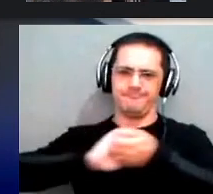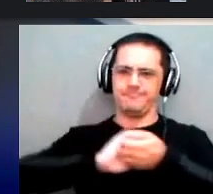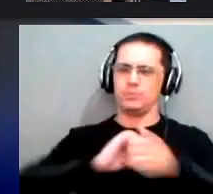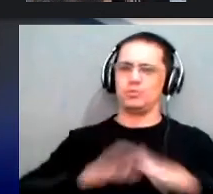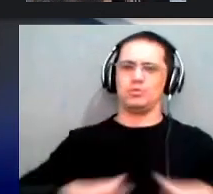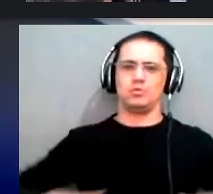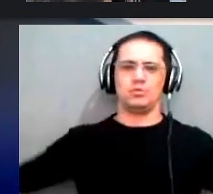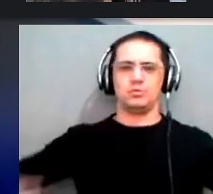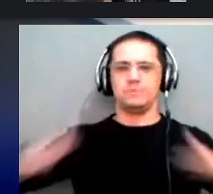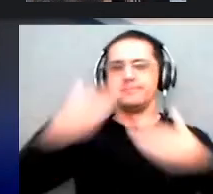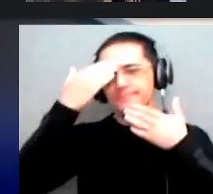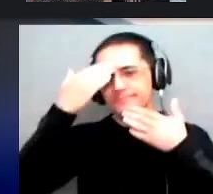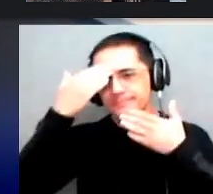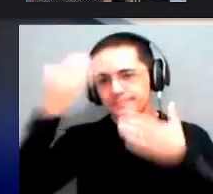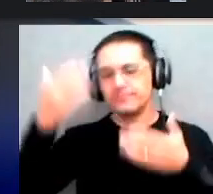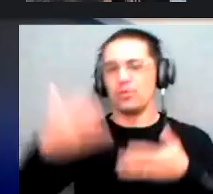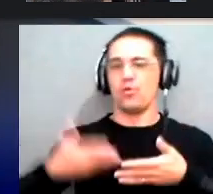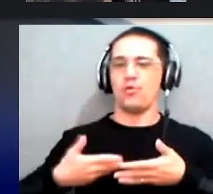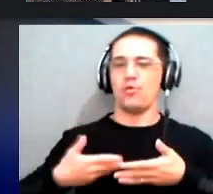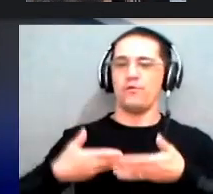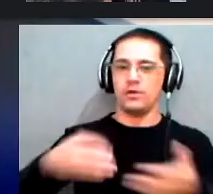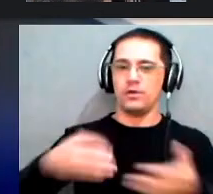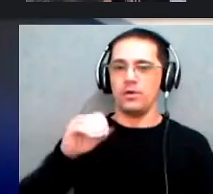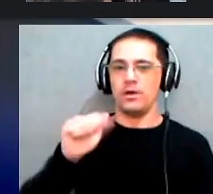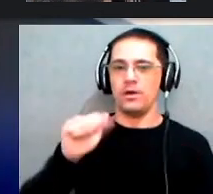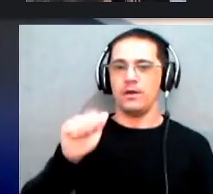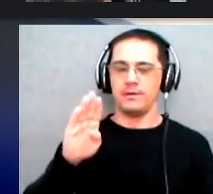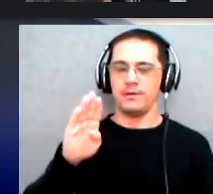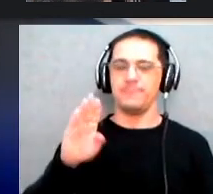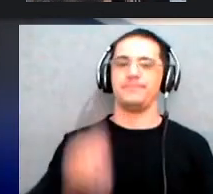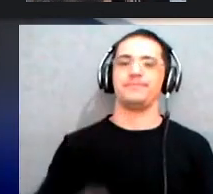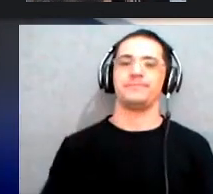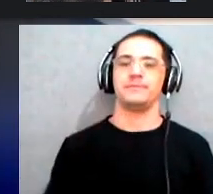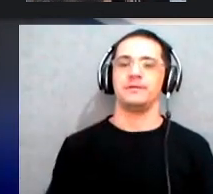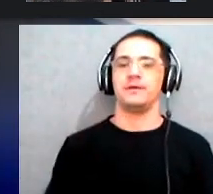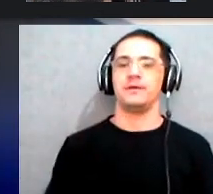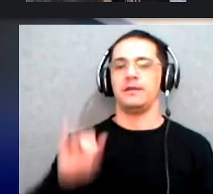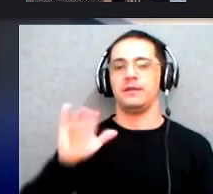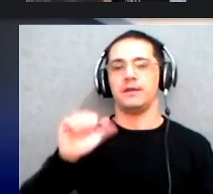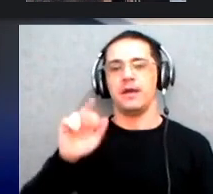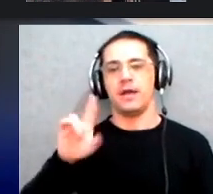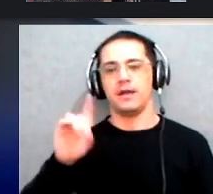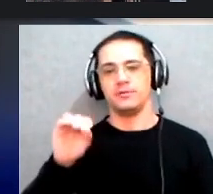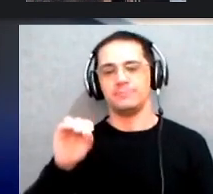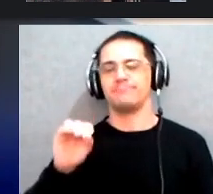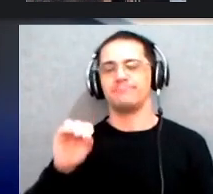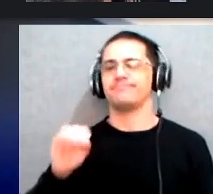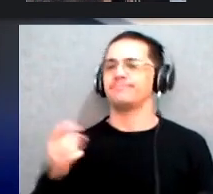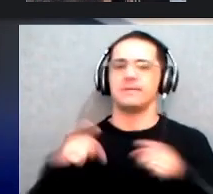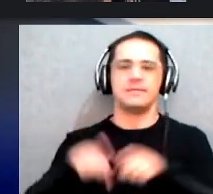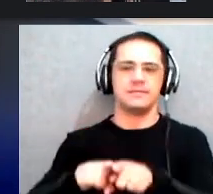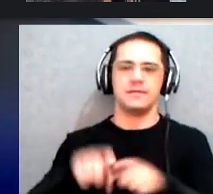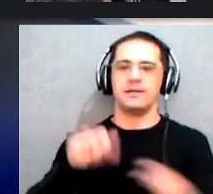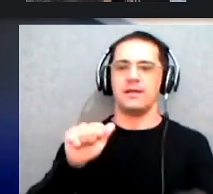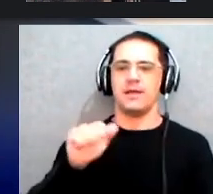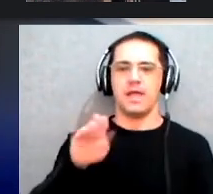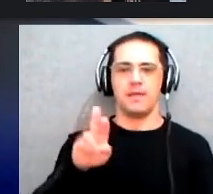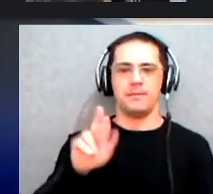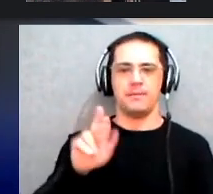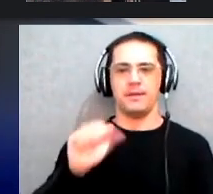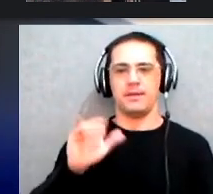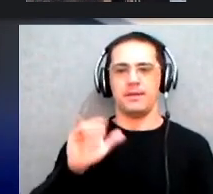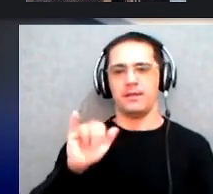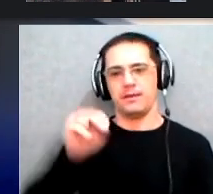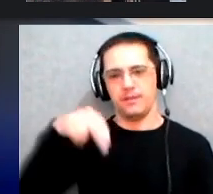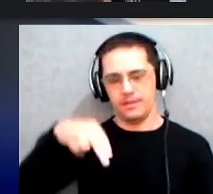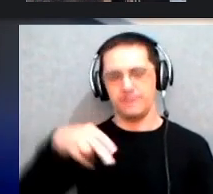agradecer imensamente o convite da OBE, doutor Ricardo Breyer, que é um parceiro da Abracrim, parceiro da Criergs, parceiro da